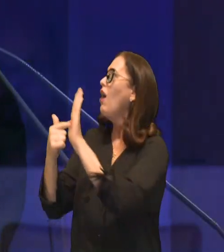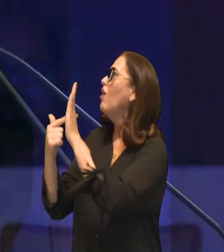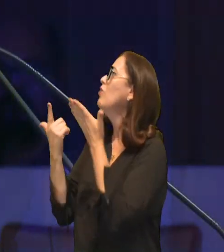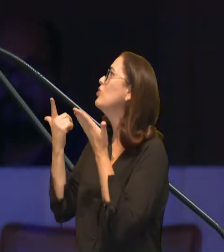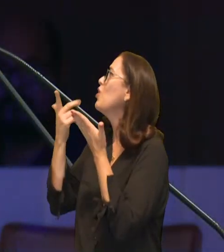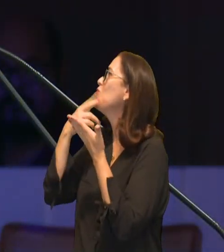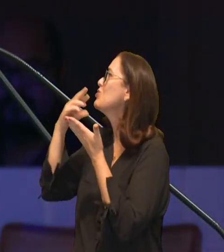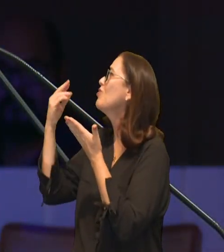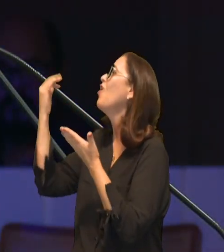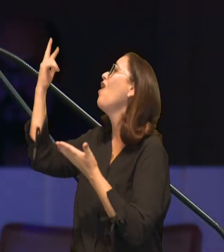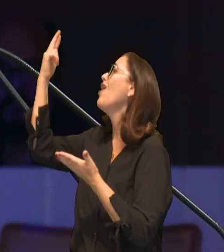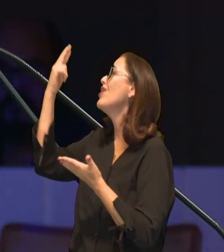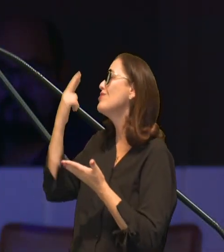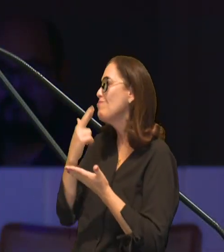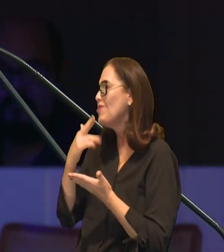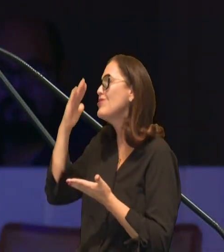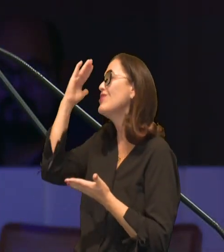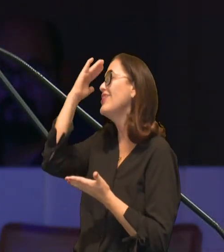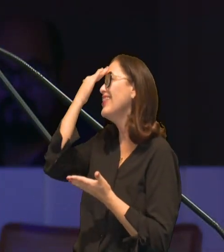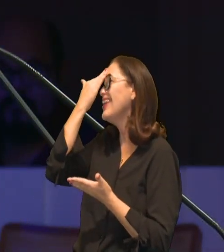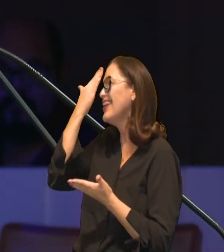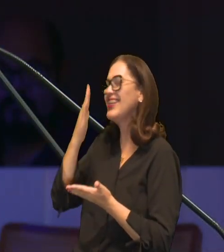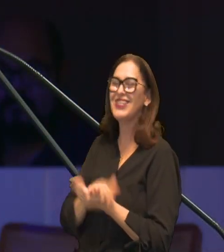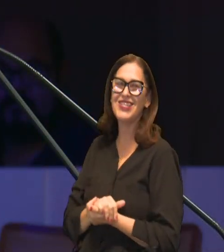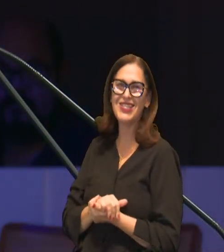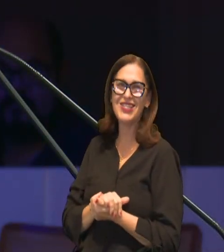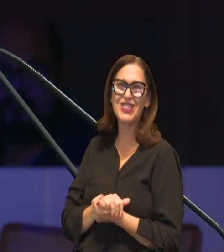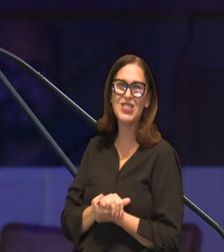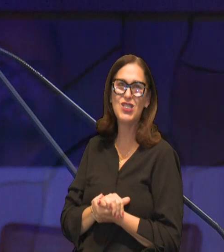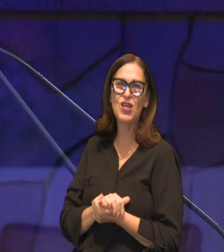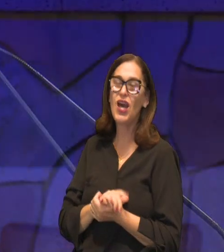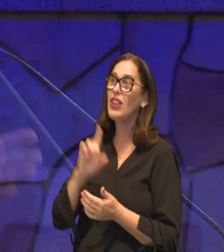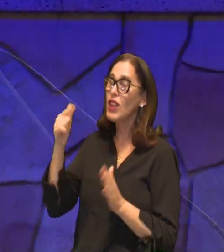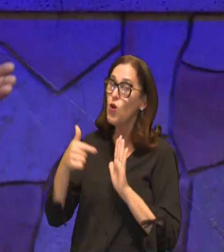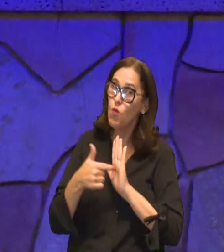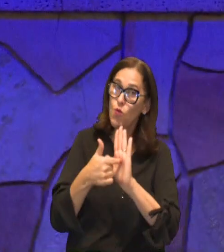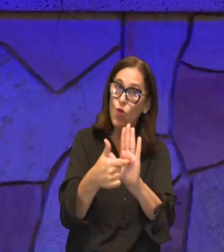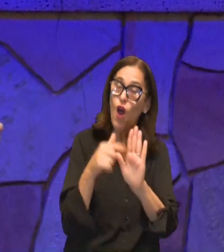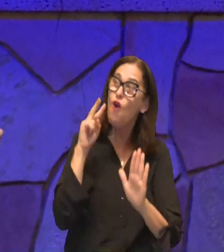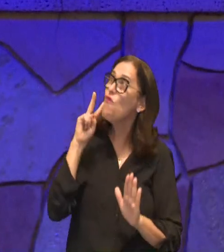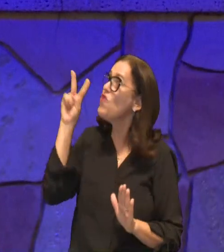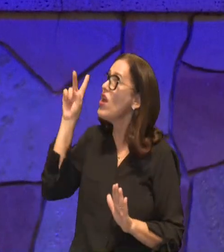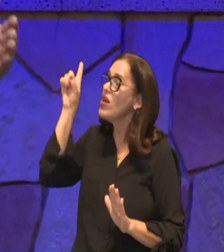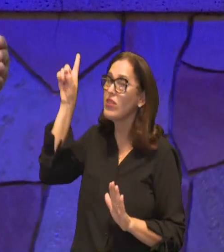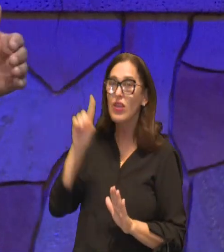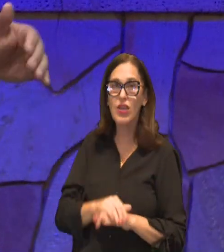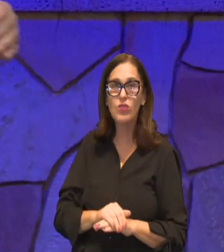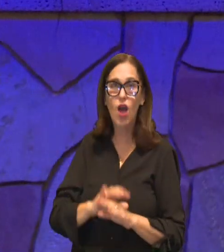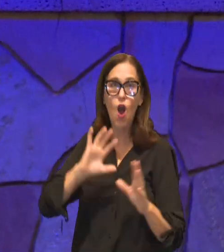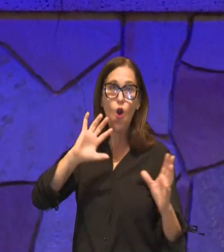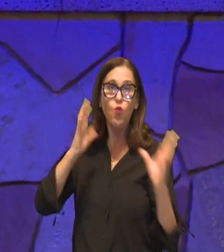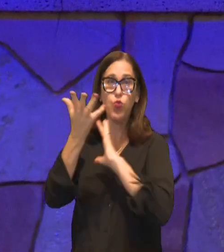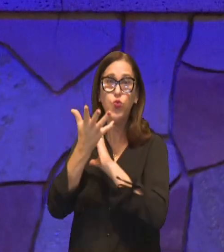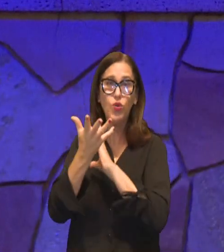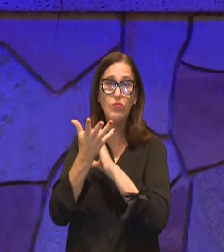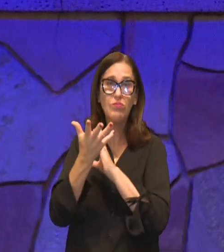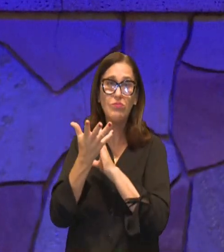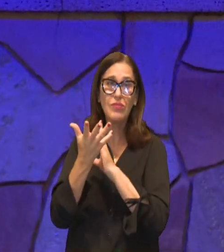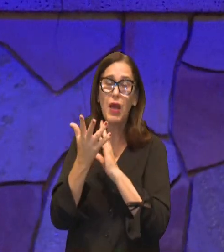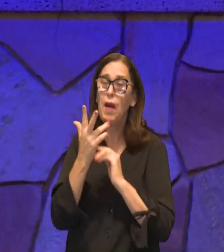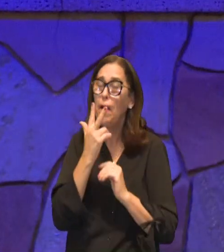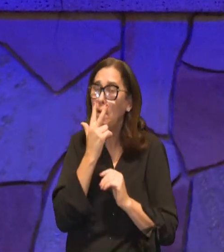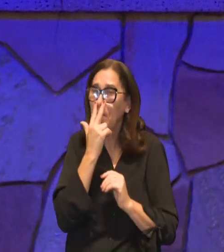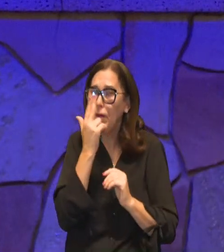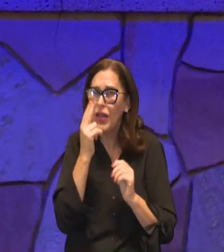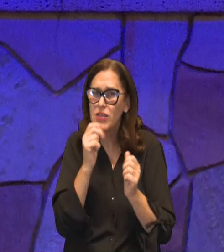causa. O Senhor ouve, o Senhor entende. A manifestação de Deus, o ver a Deus, querido, é de uma solução de algo que